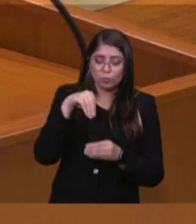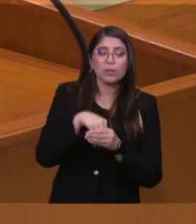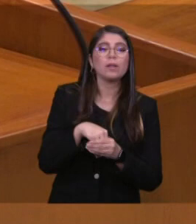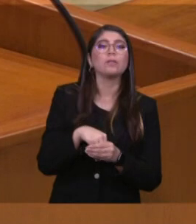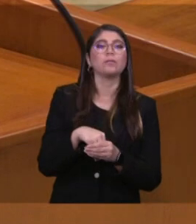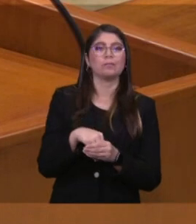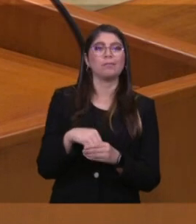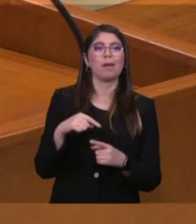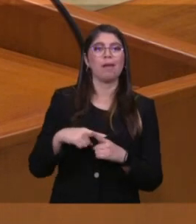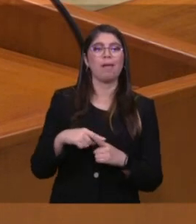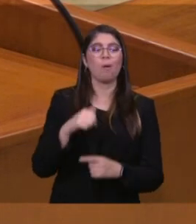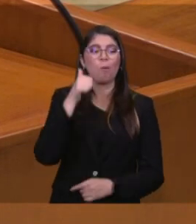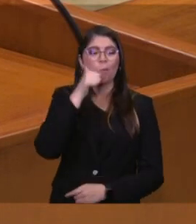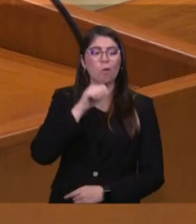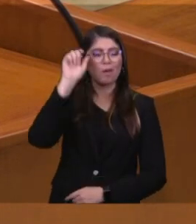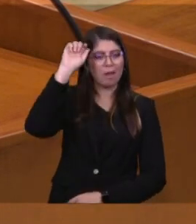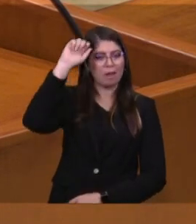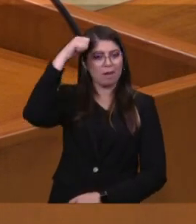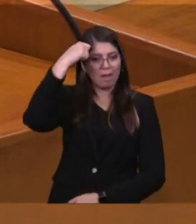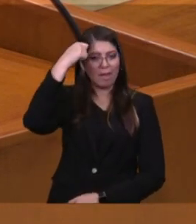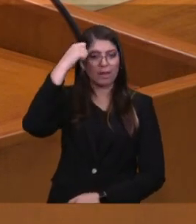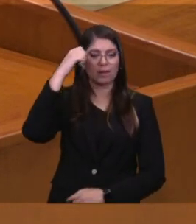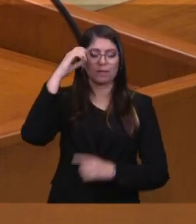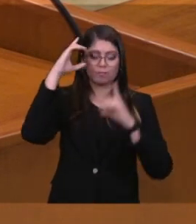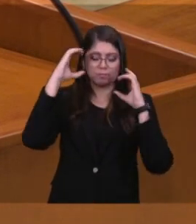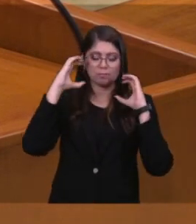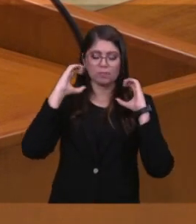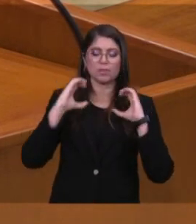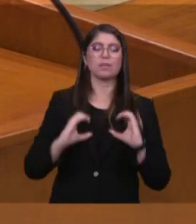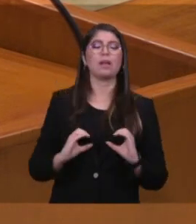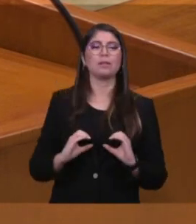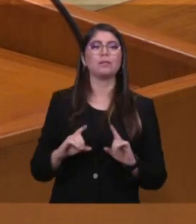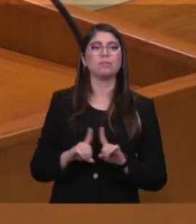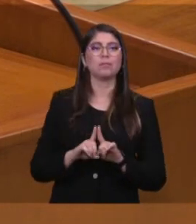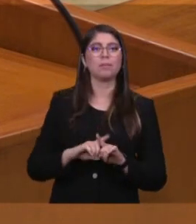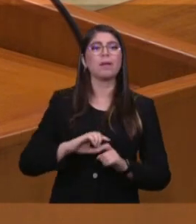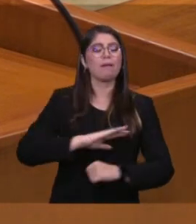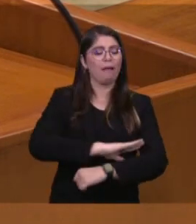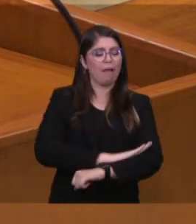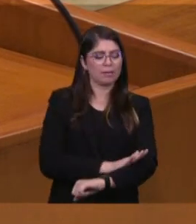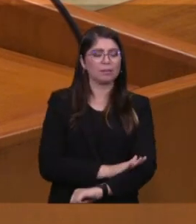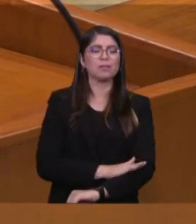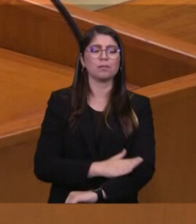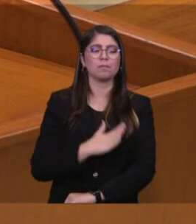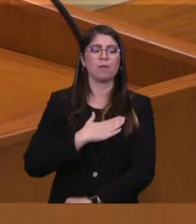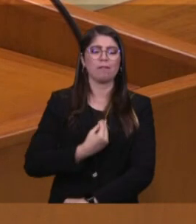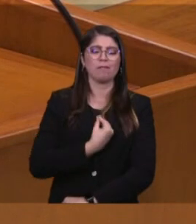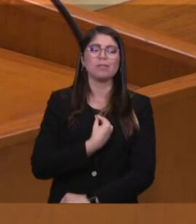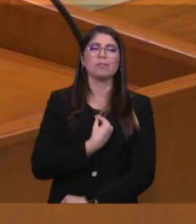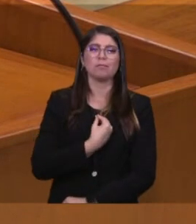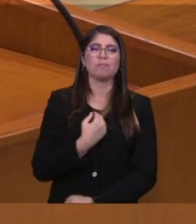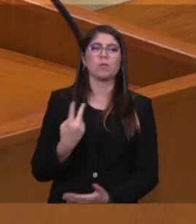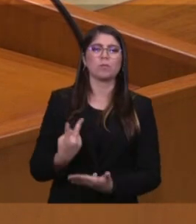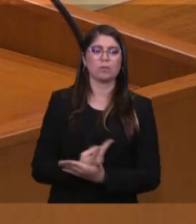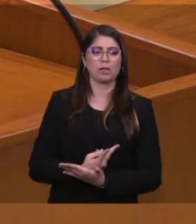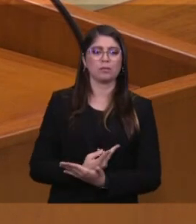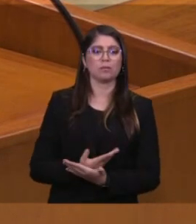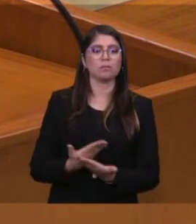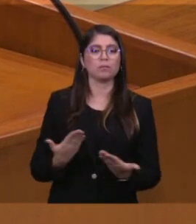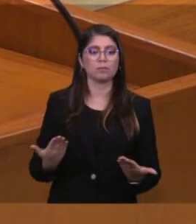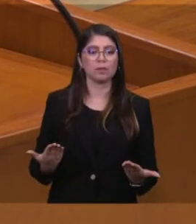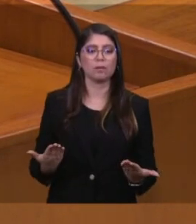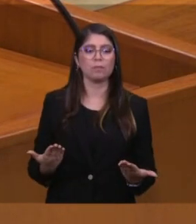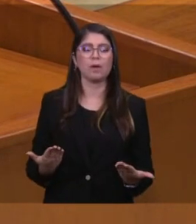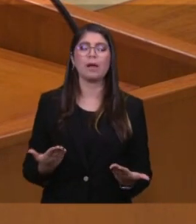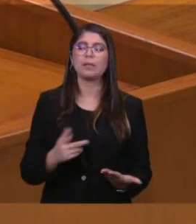enquanto sujeito, enquanto mulher negra, sou atingida diretamente pelo racismo. Eis aqui, senhor presidente,